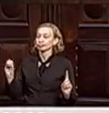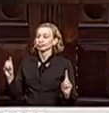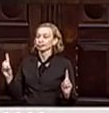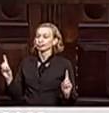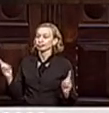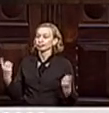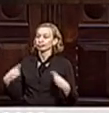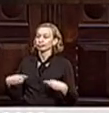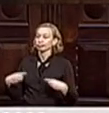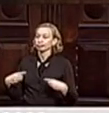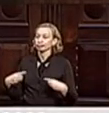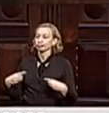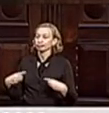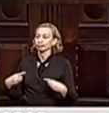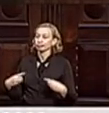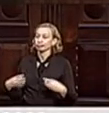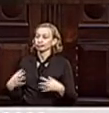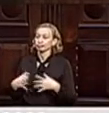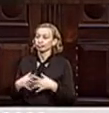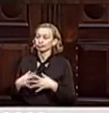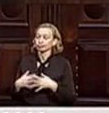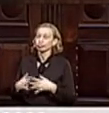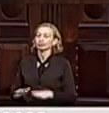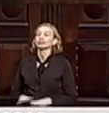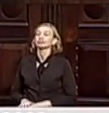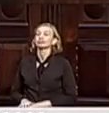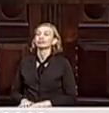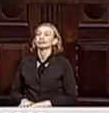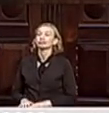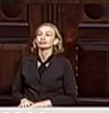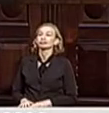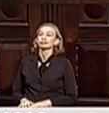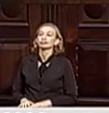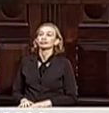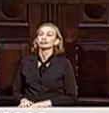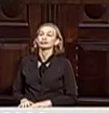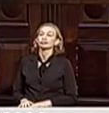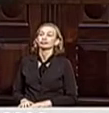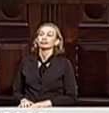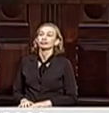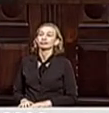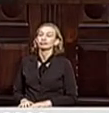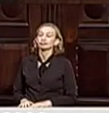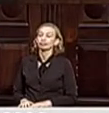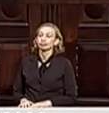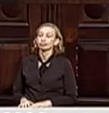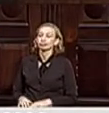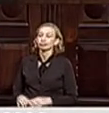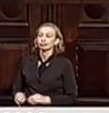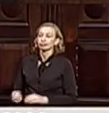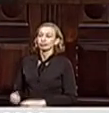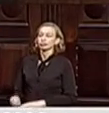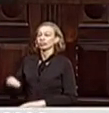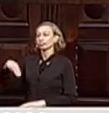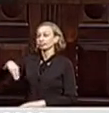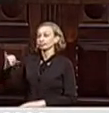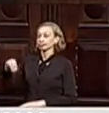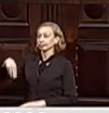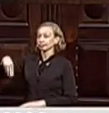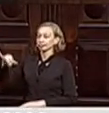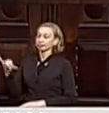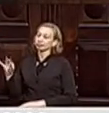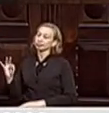Presidia o Supremo Tribunal Federal o ministro Joaquim